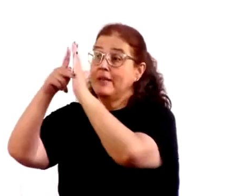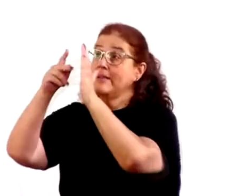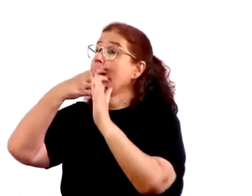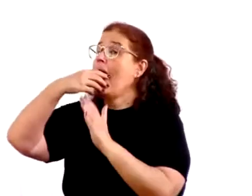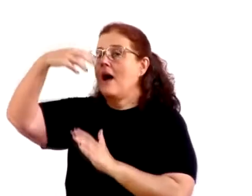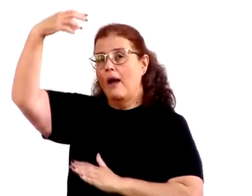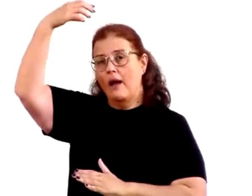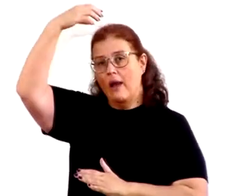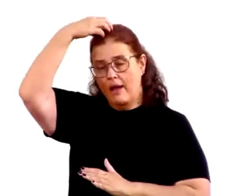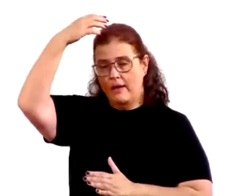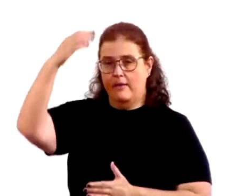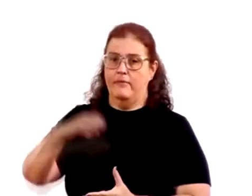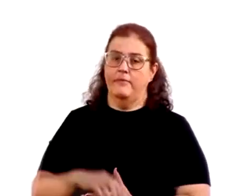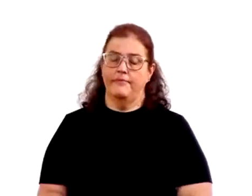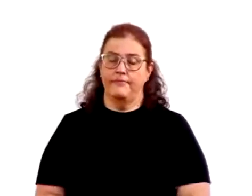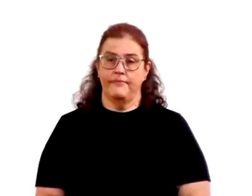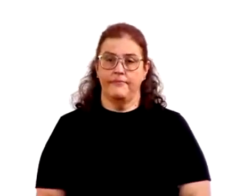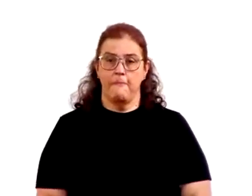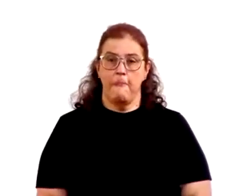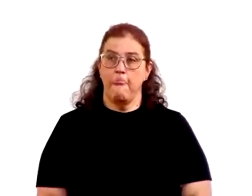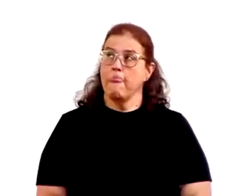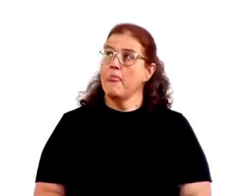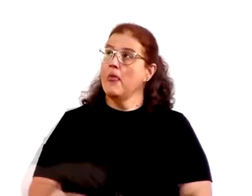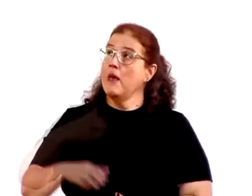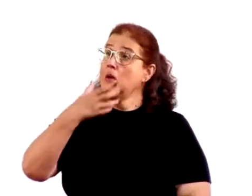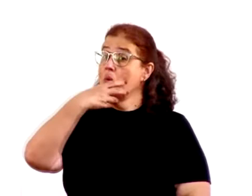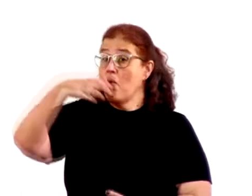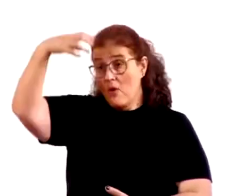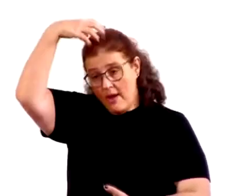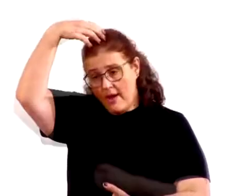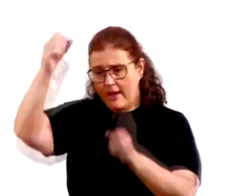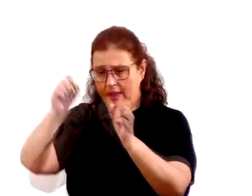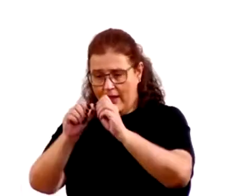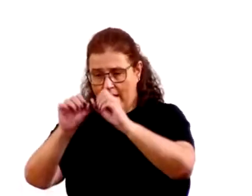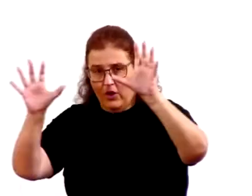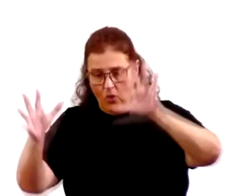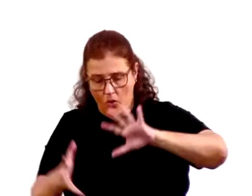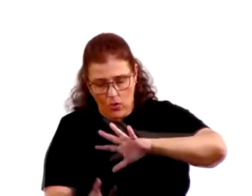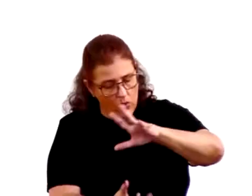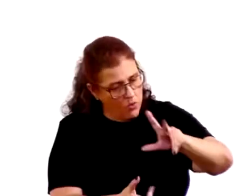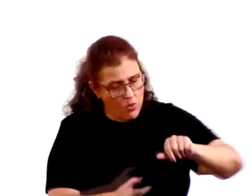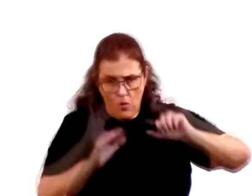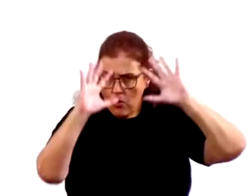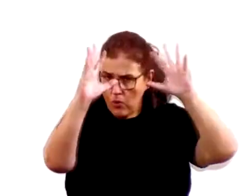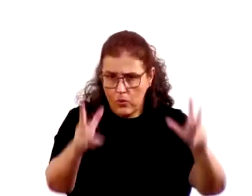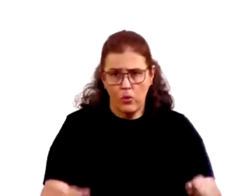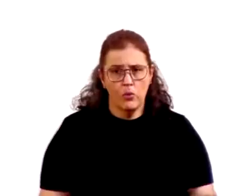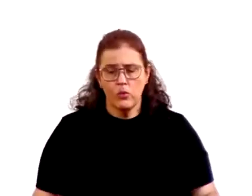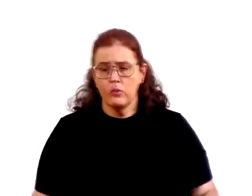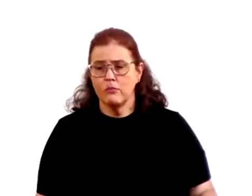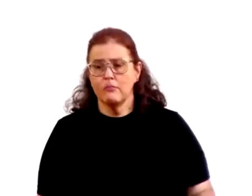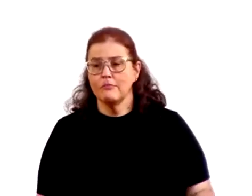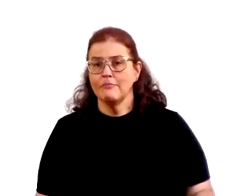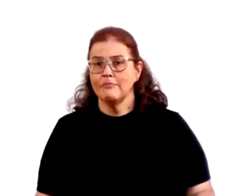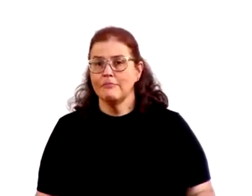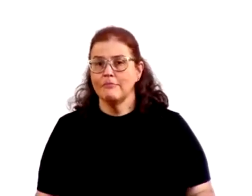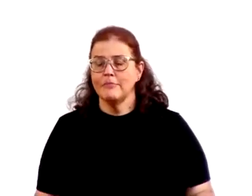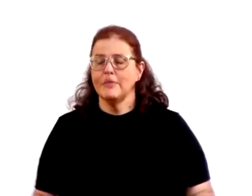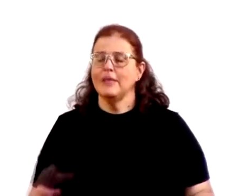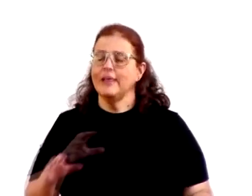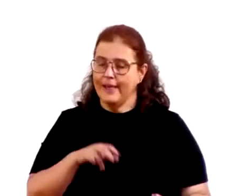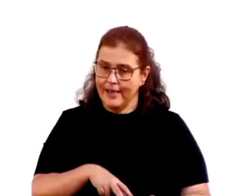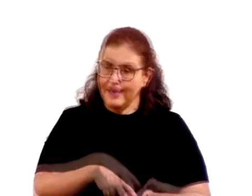bom. É do rei que criou e sustenta toda a sua criação e ama tudo que criou,